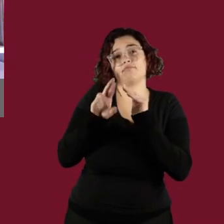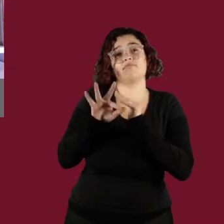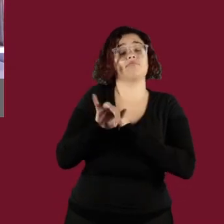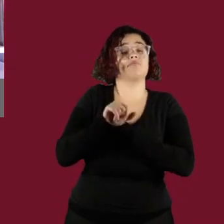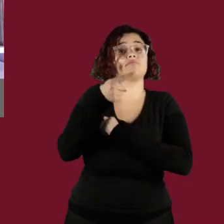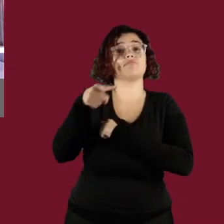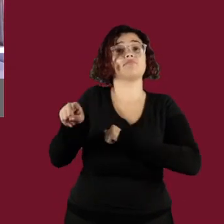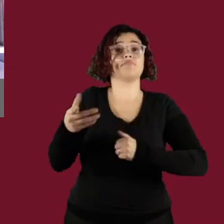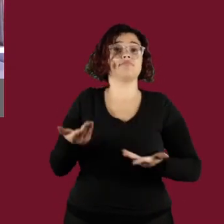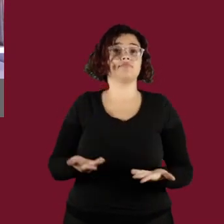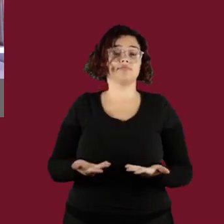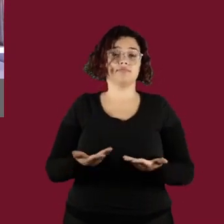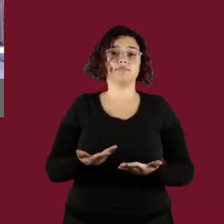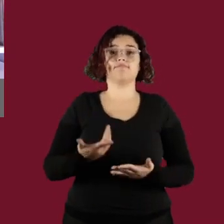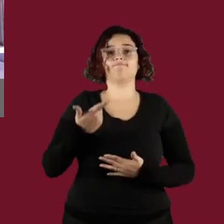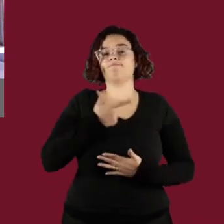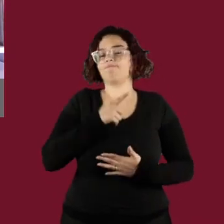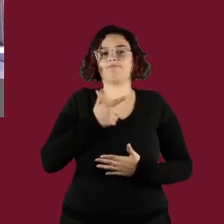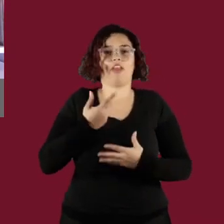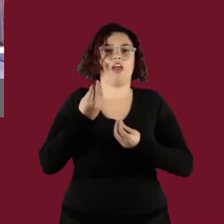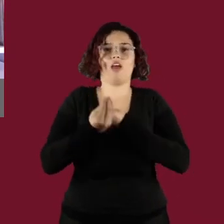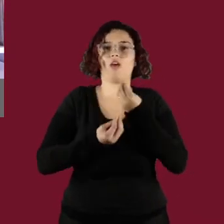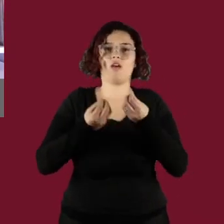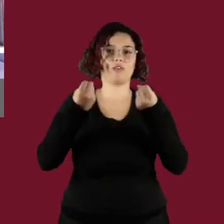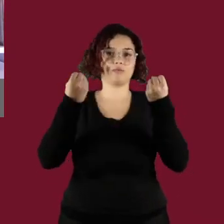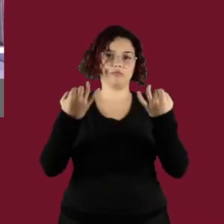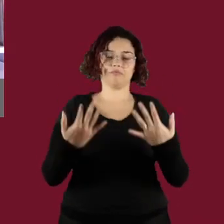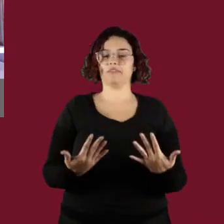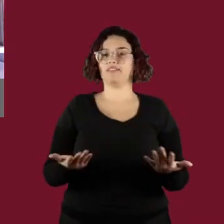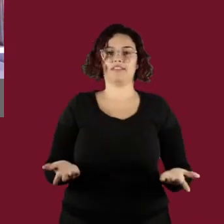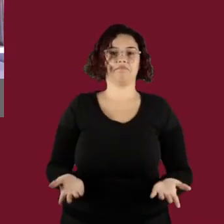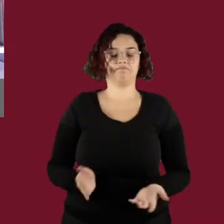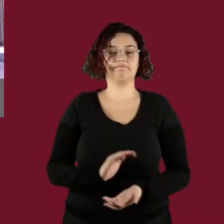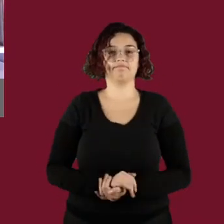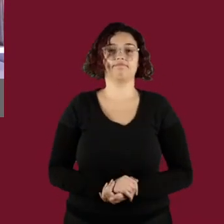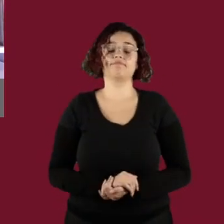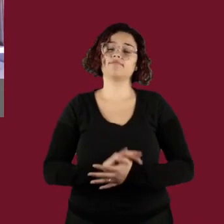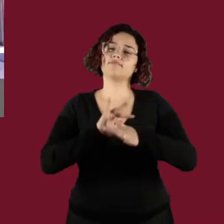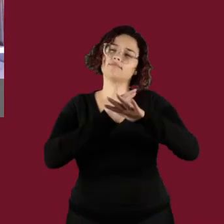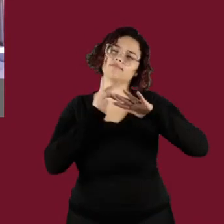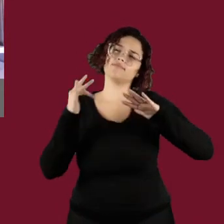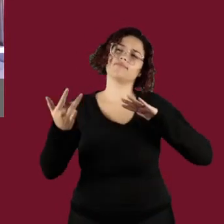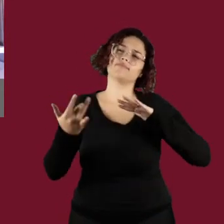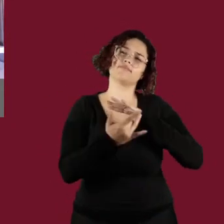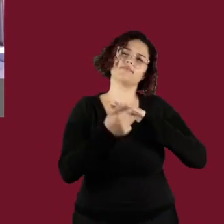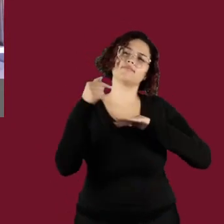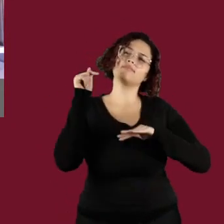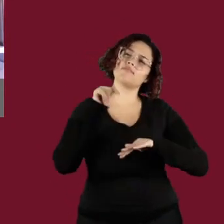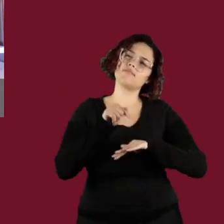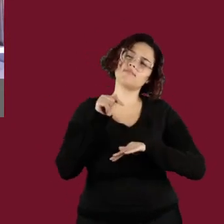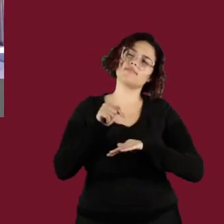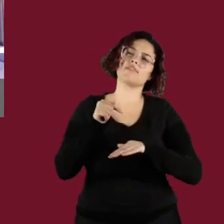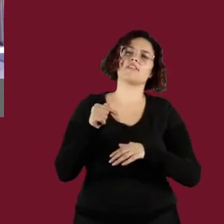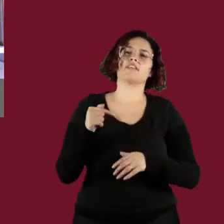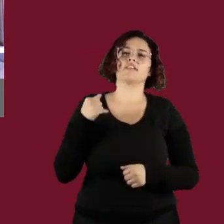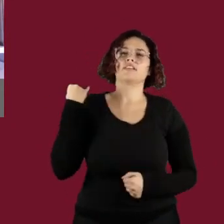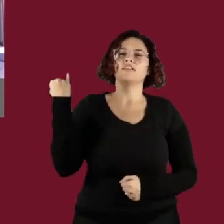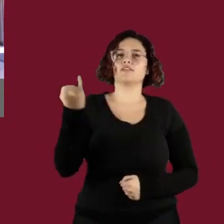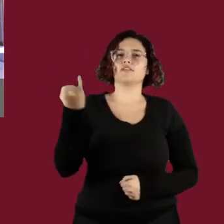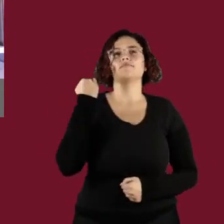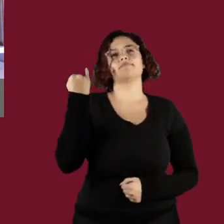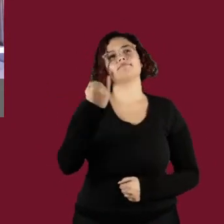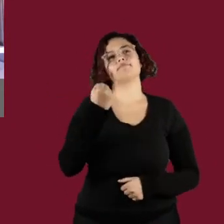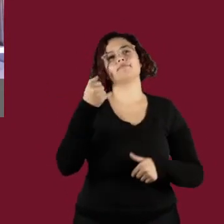Eu não tenho descrição. Então, a rede social, nesse aspecto, fez algo que